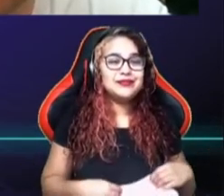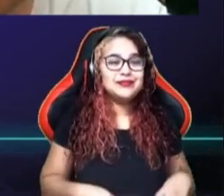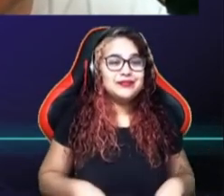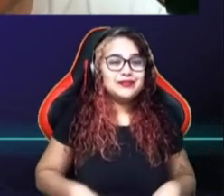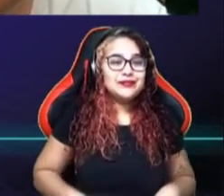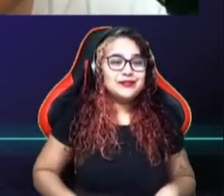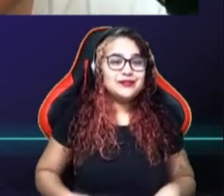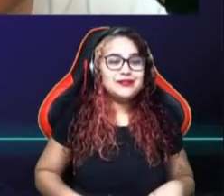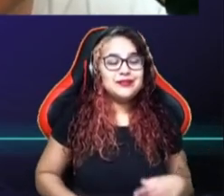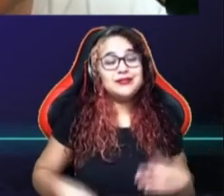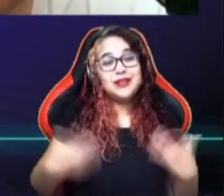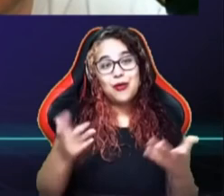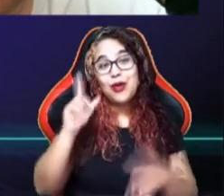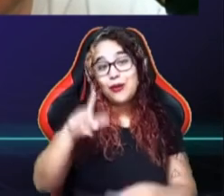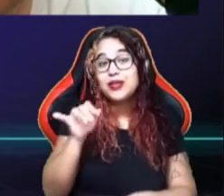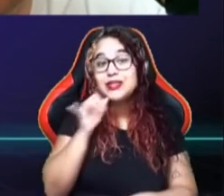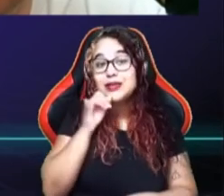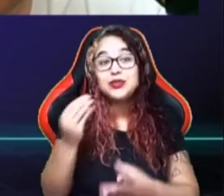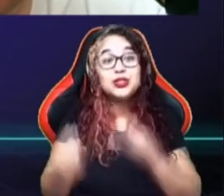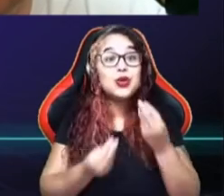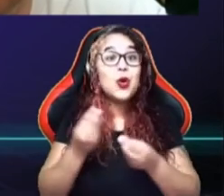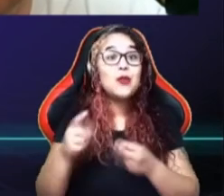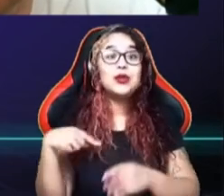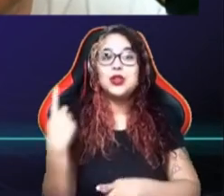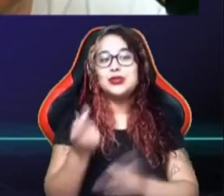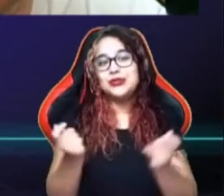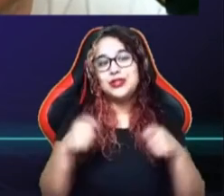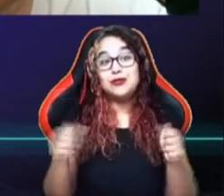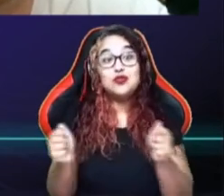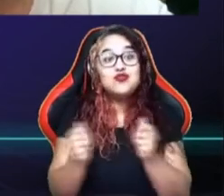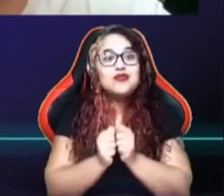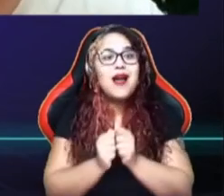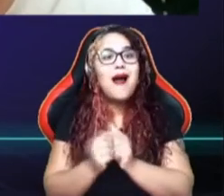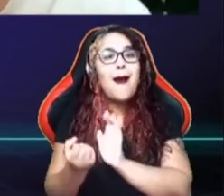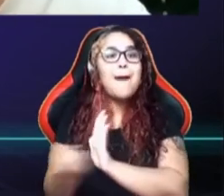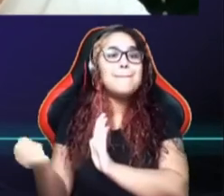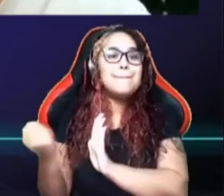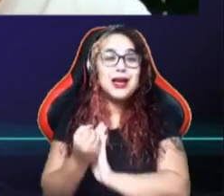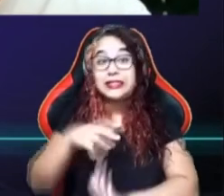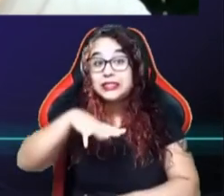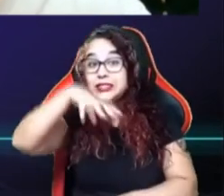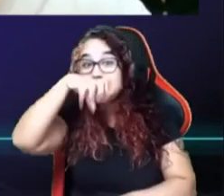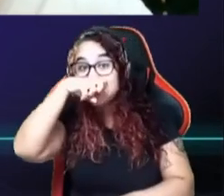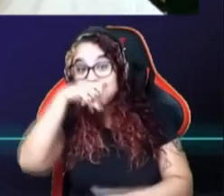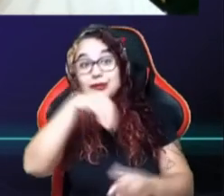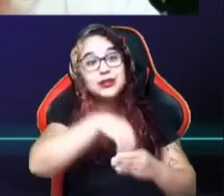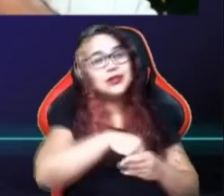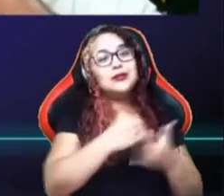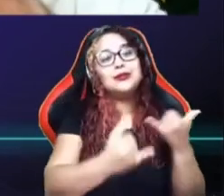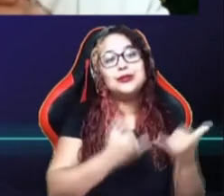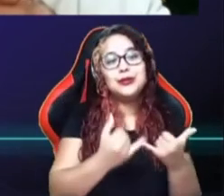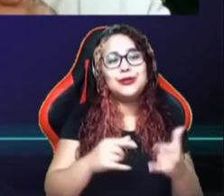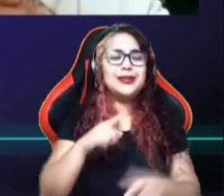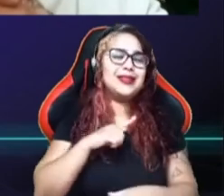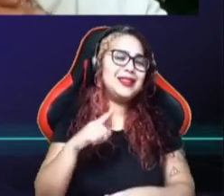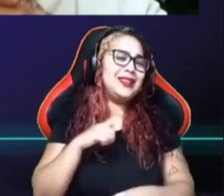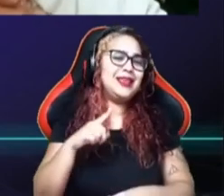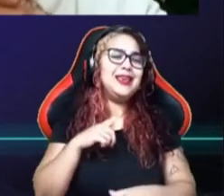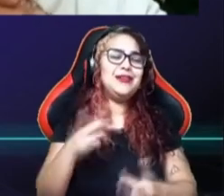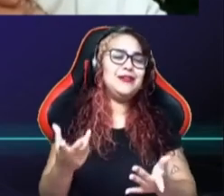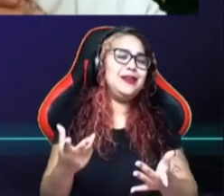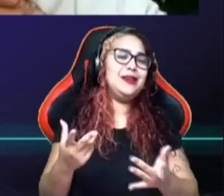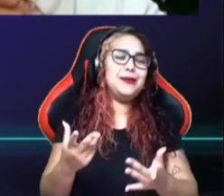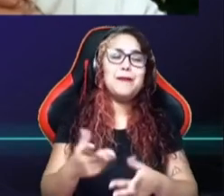a marca, né, para o jogo e gerou muitas fotos. A gente fez o concurso de moda e tudo,